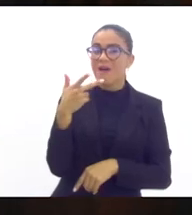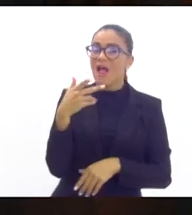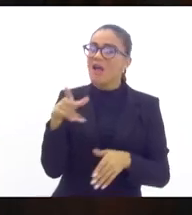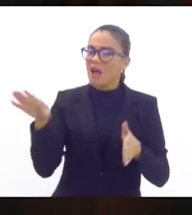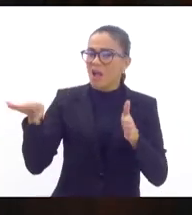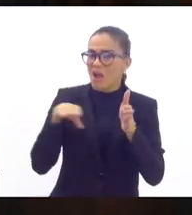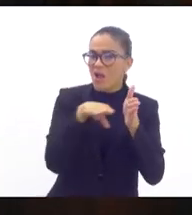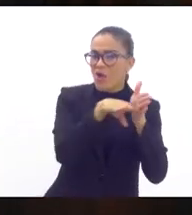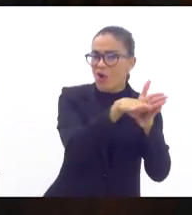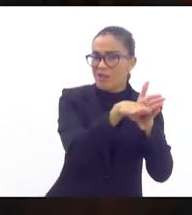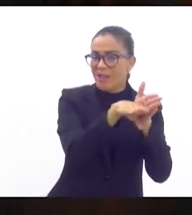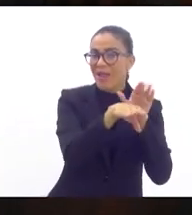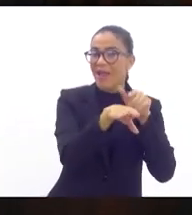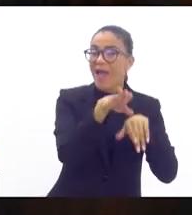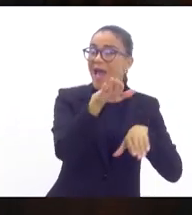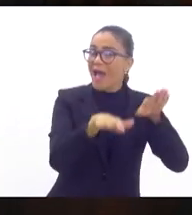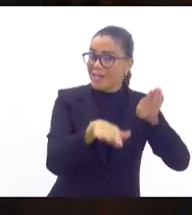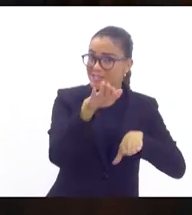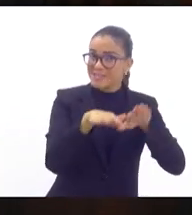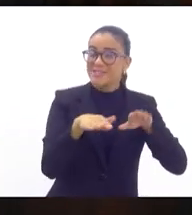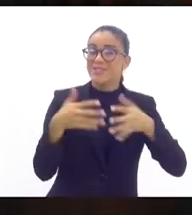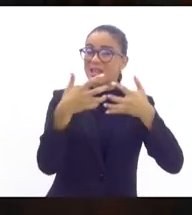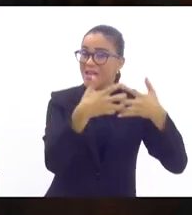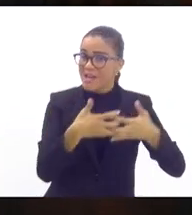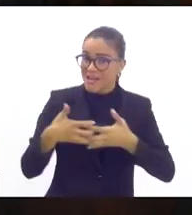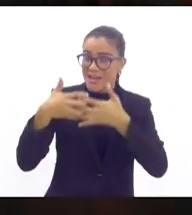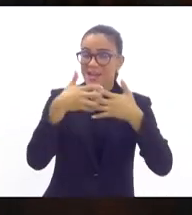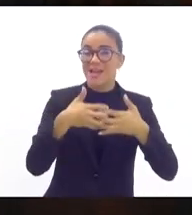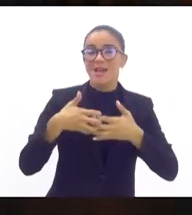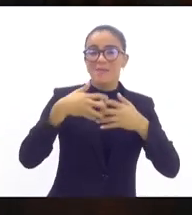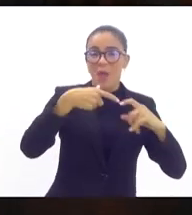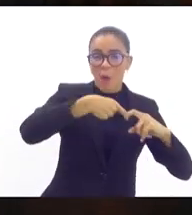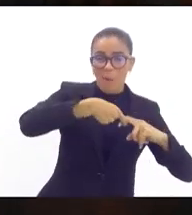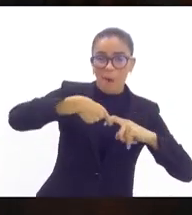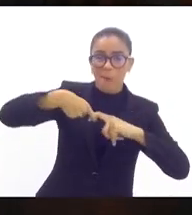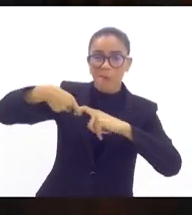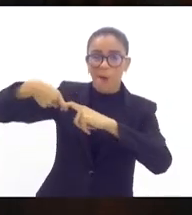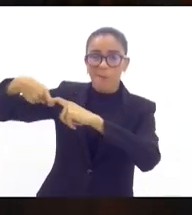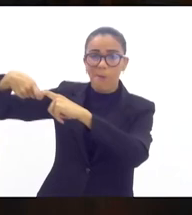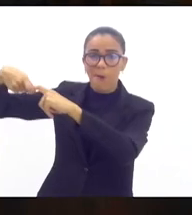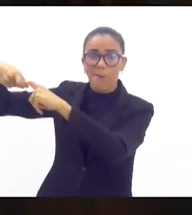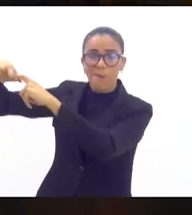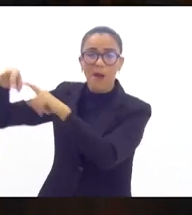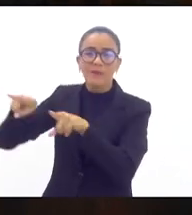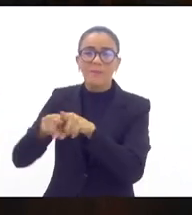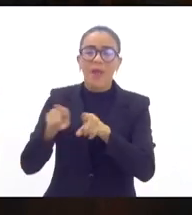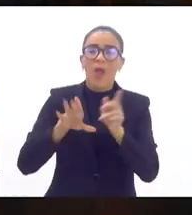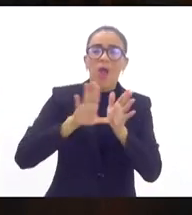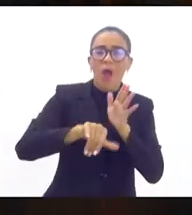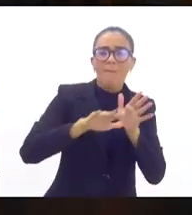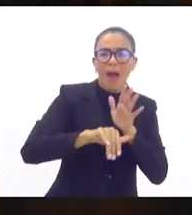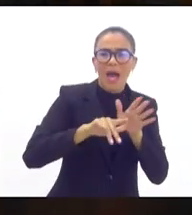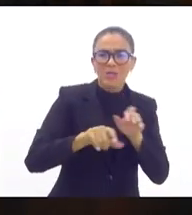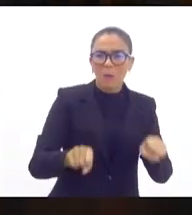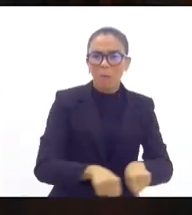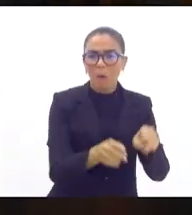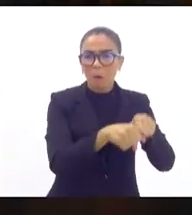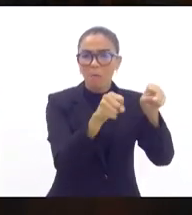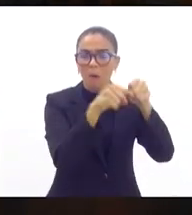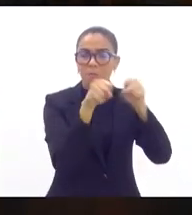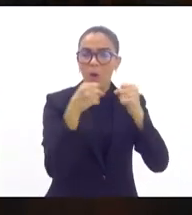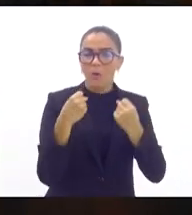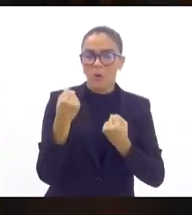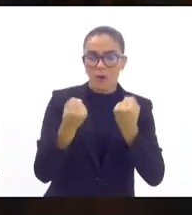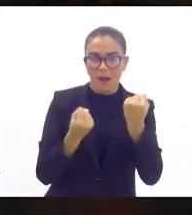o carro ali na calçada quando não é rebocado quando sai do jogo vida do carro tá quebrado levaram o som levaram saquear o